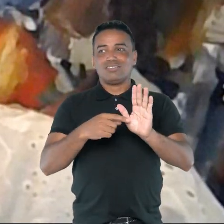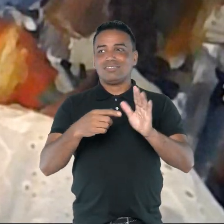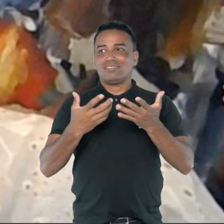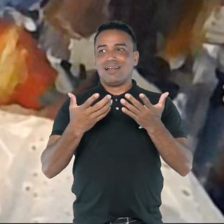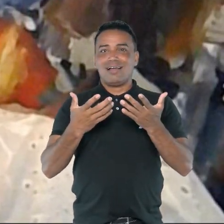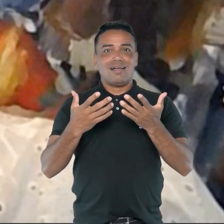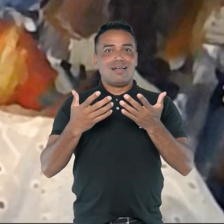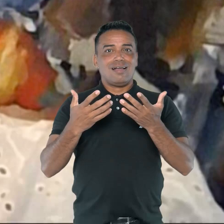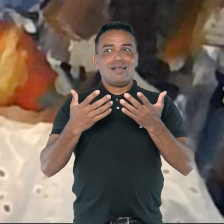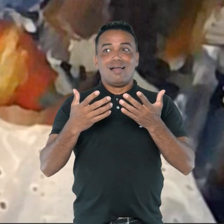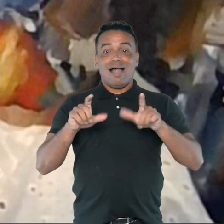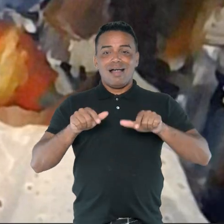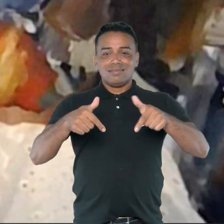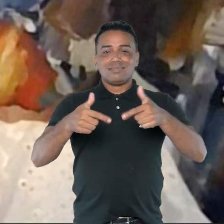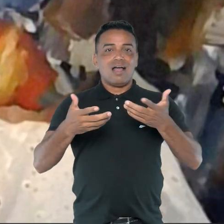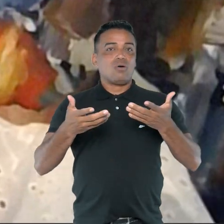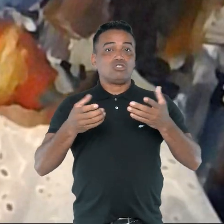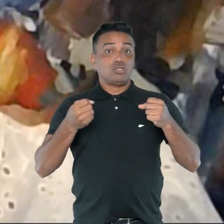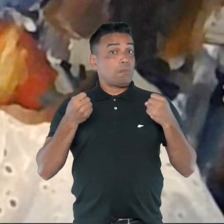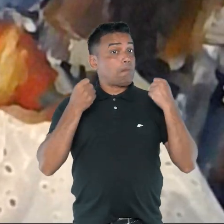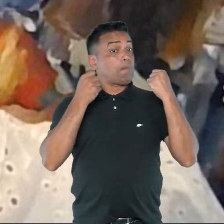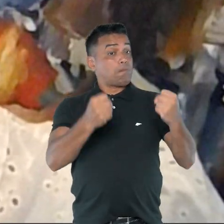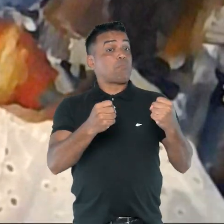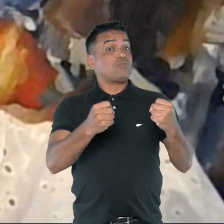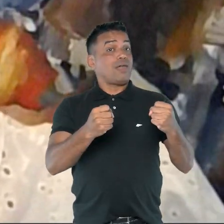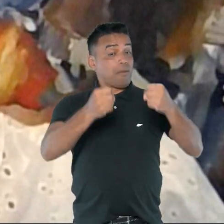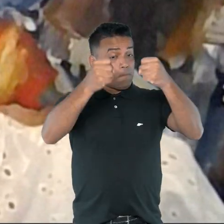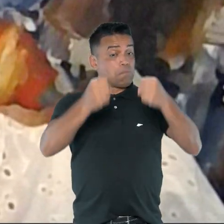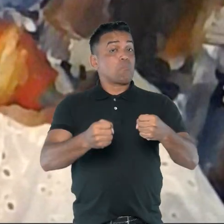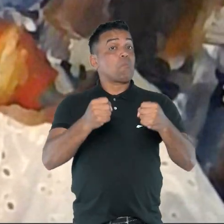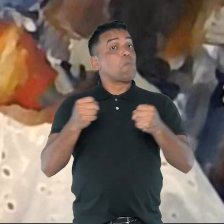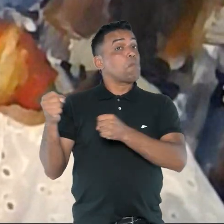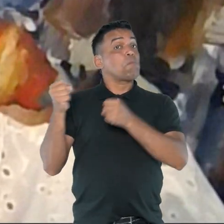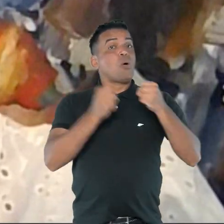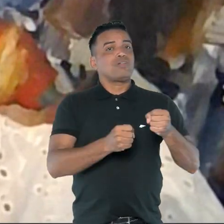está expondo um jogo de poder aí,